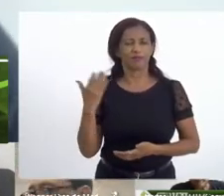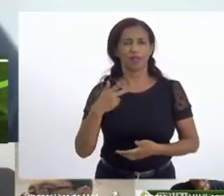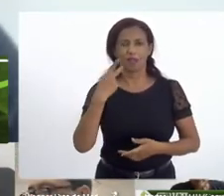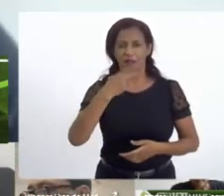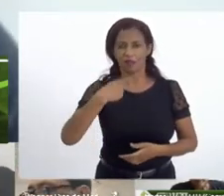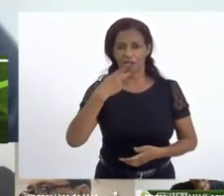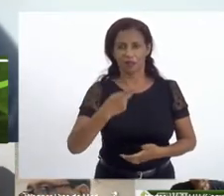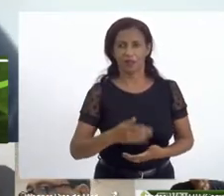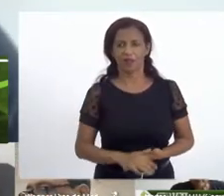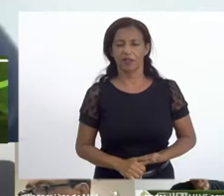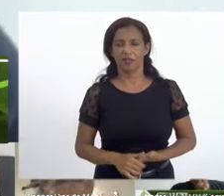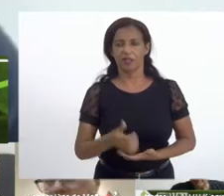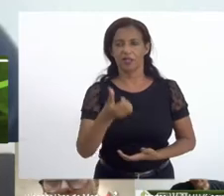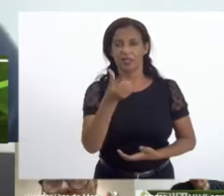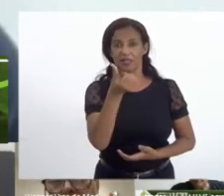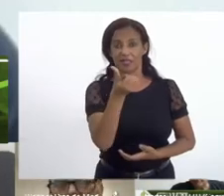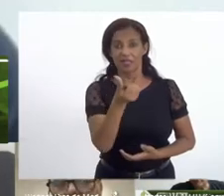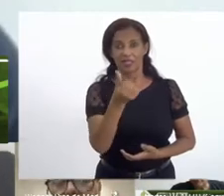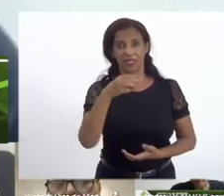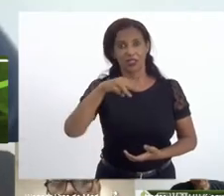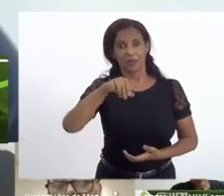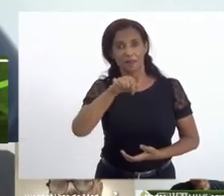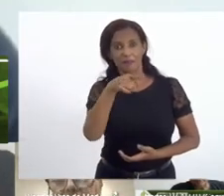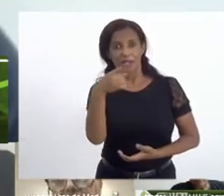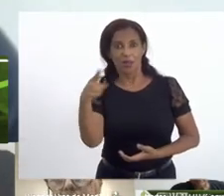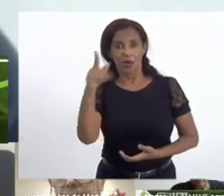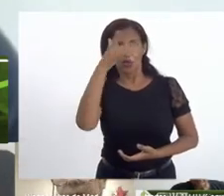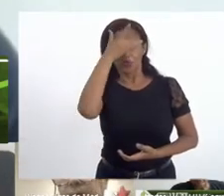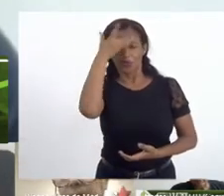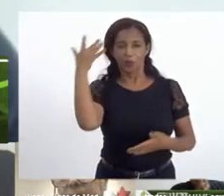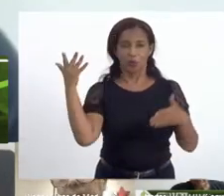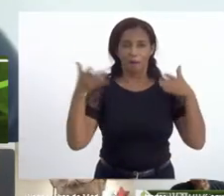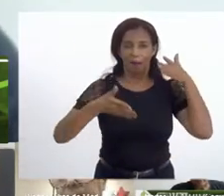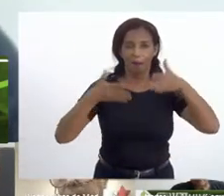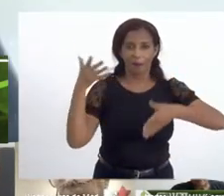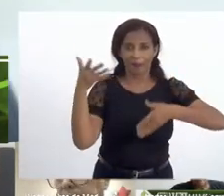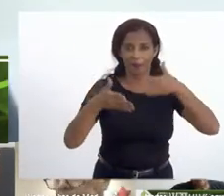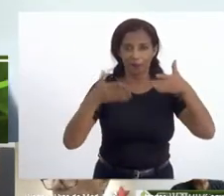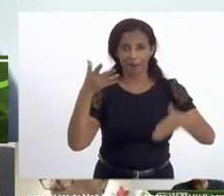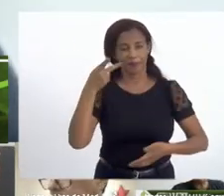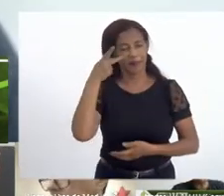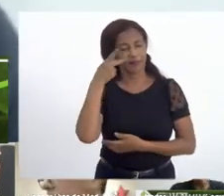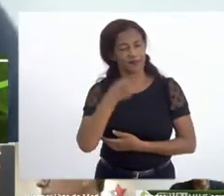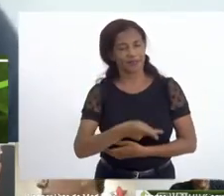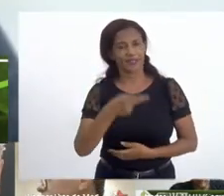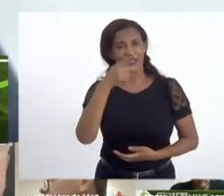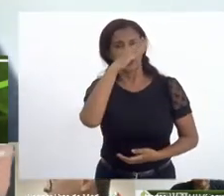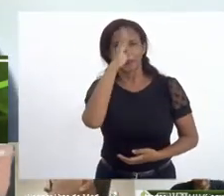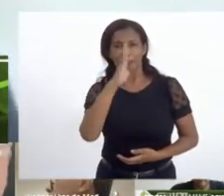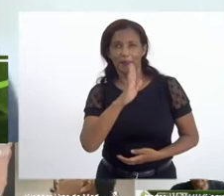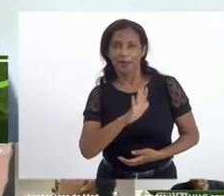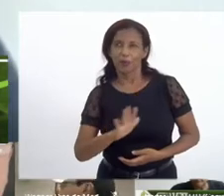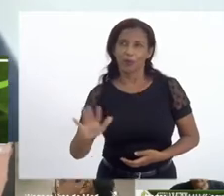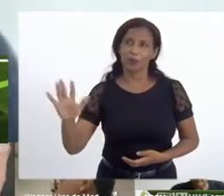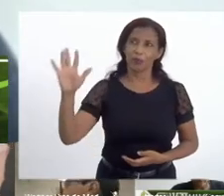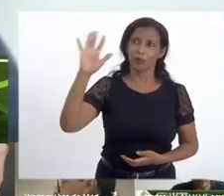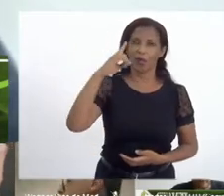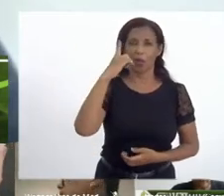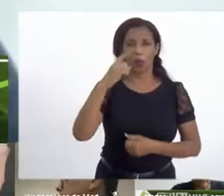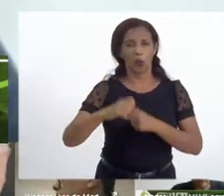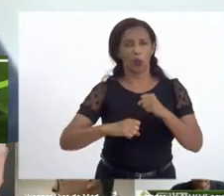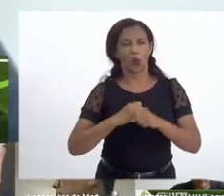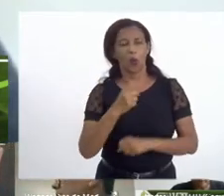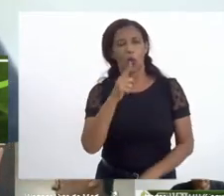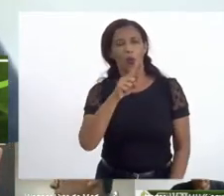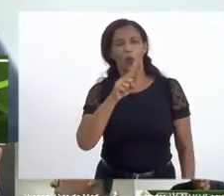falar, que são 6 milhões de turistas internacionais visitando o Brasil por ano, aproximadamente